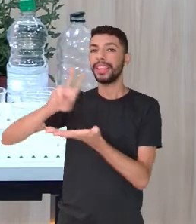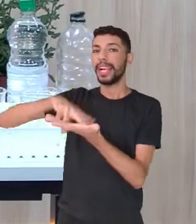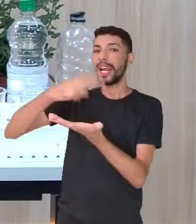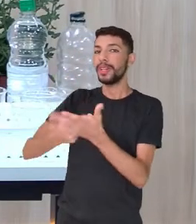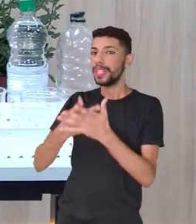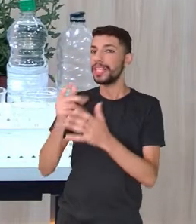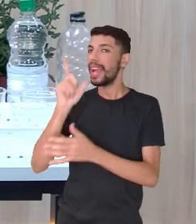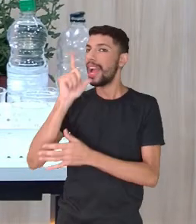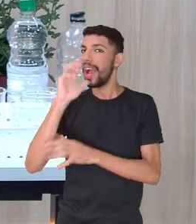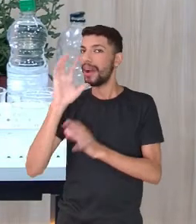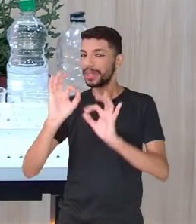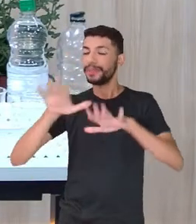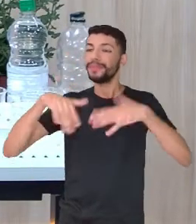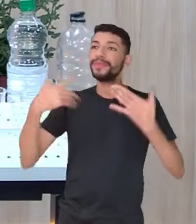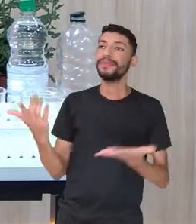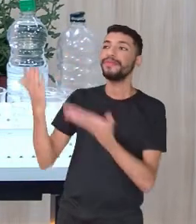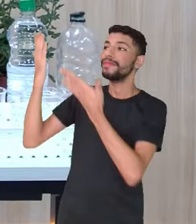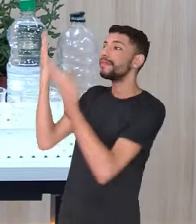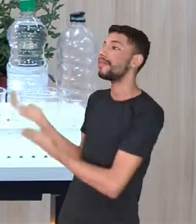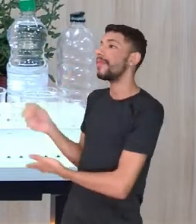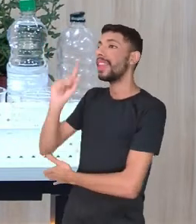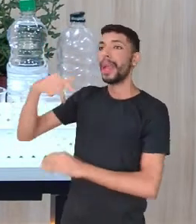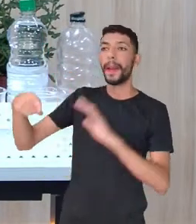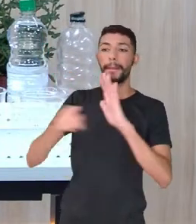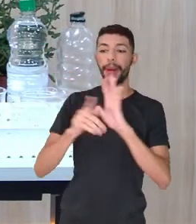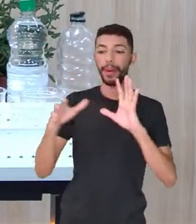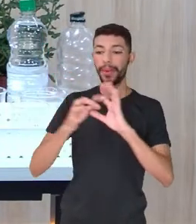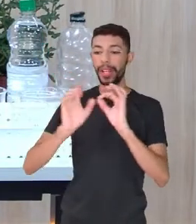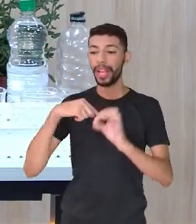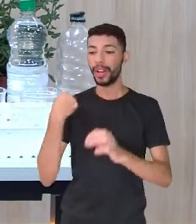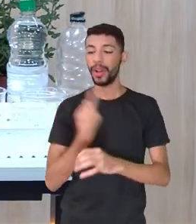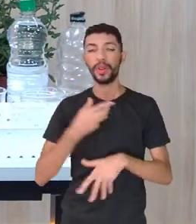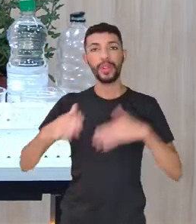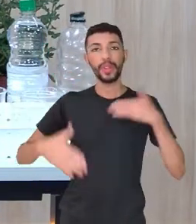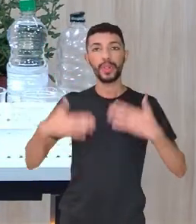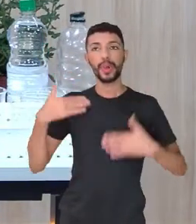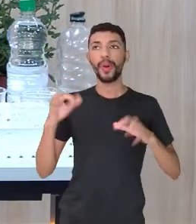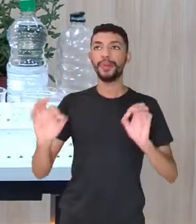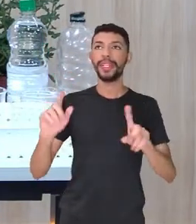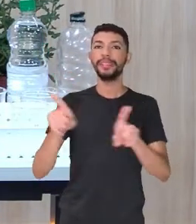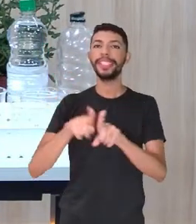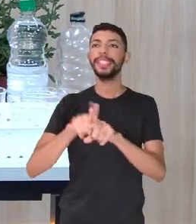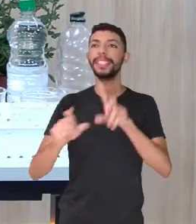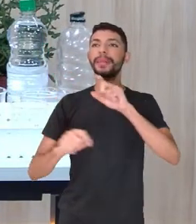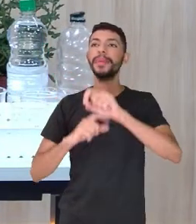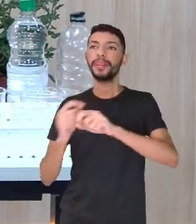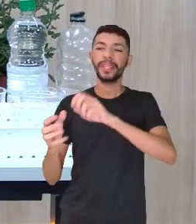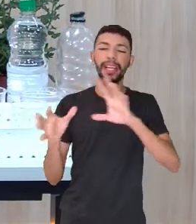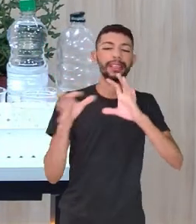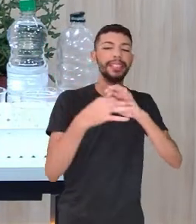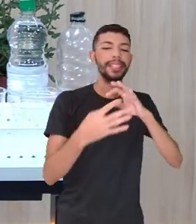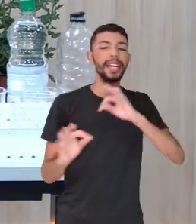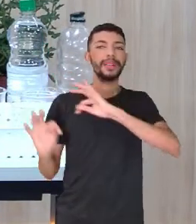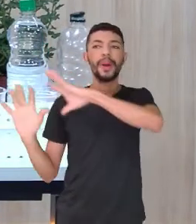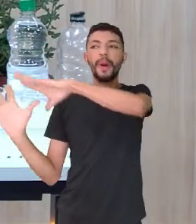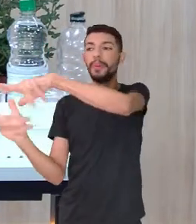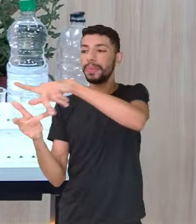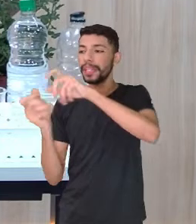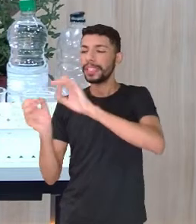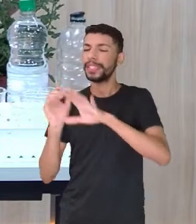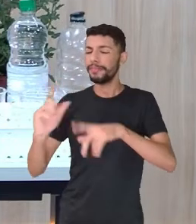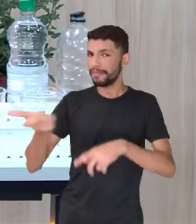é o que nós temos em relação aí ao nosso corpo e em relação ao planeta. Será que tem